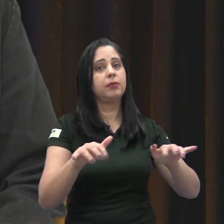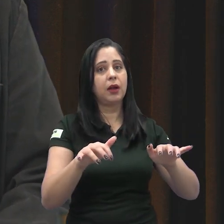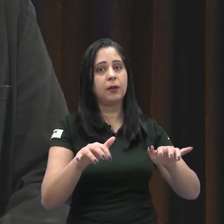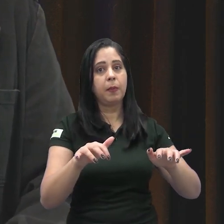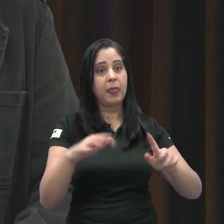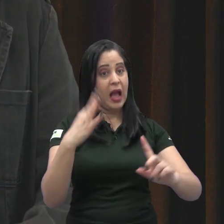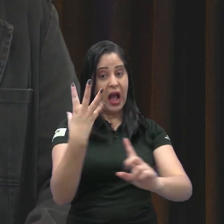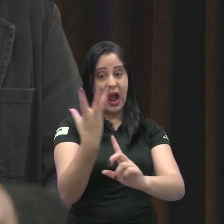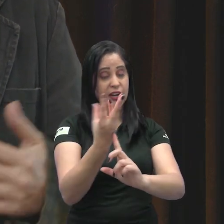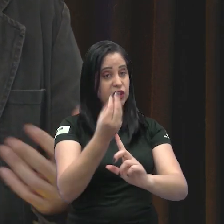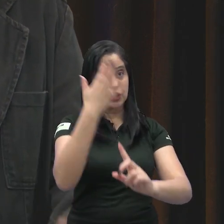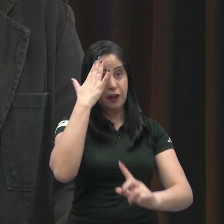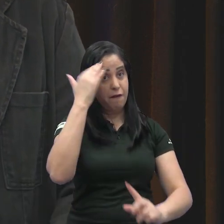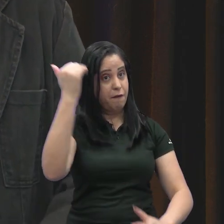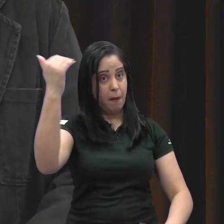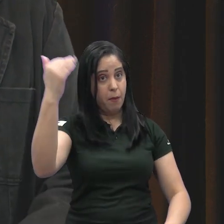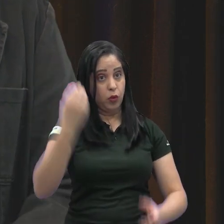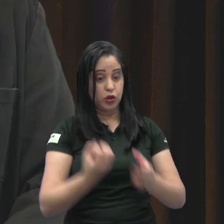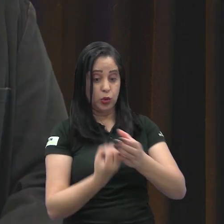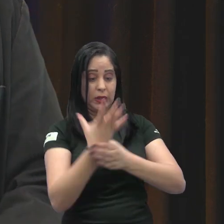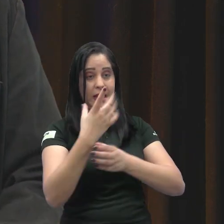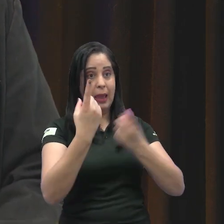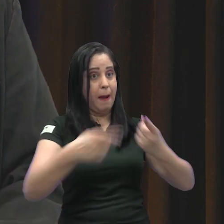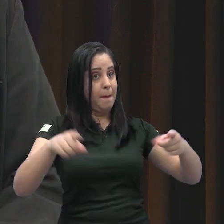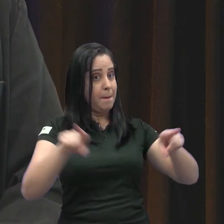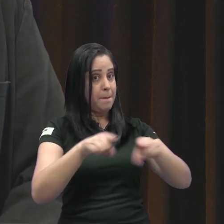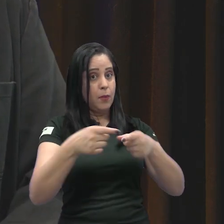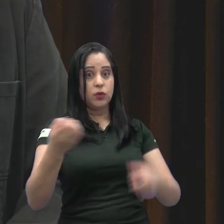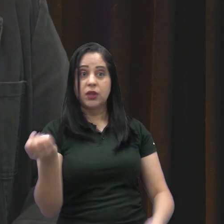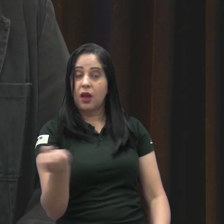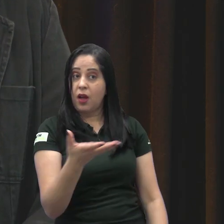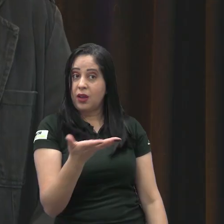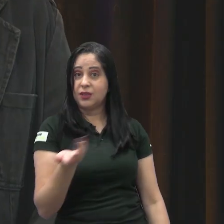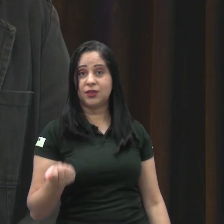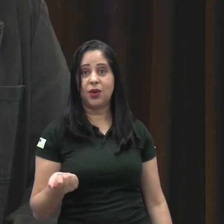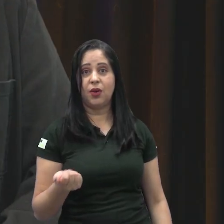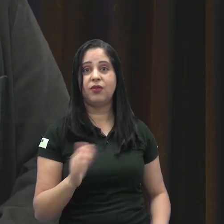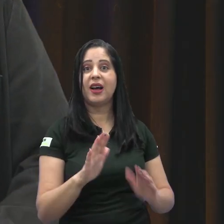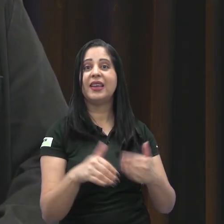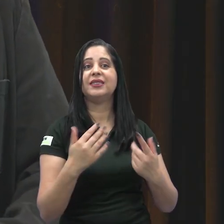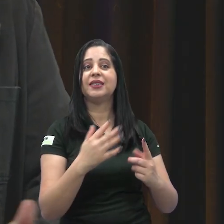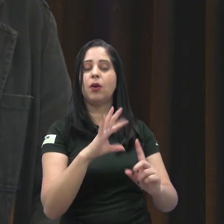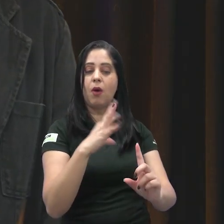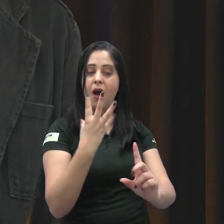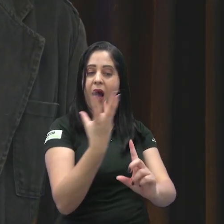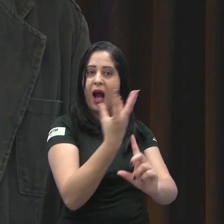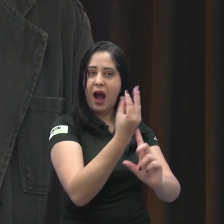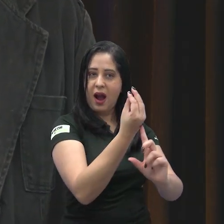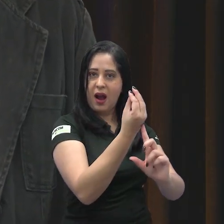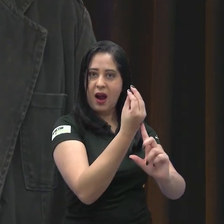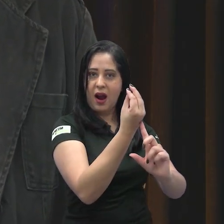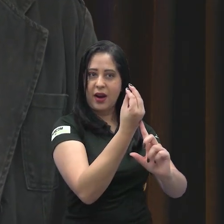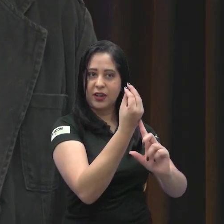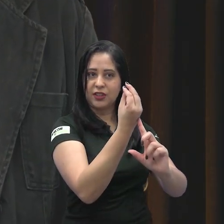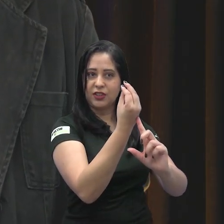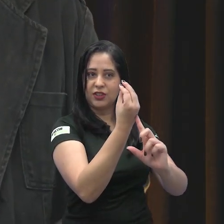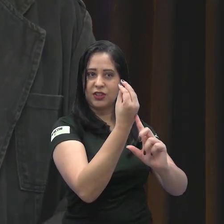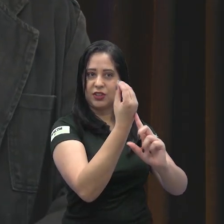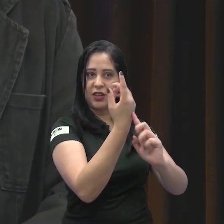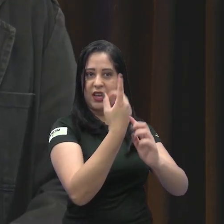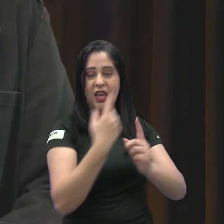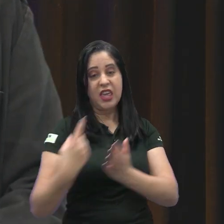artistas renomados aí fazem músicas novas, né? Então, a arte não briga com a